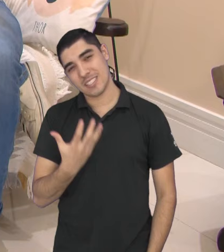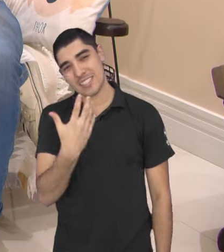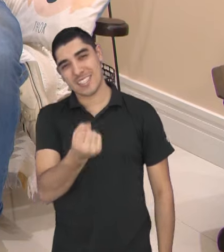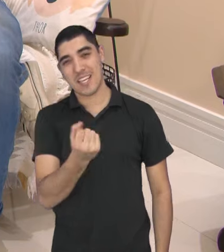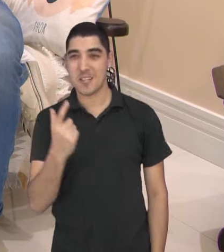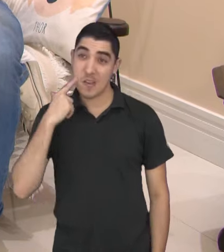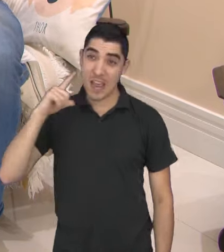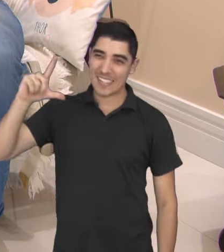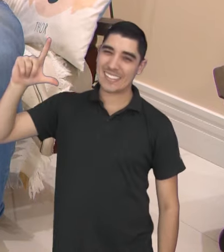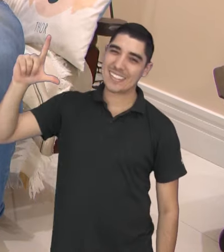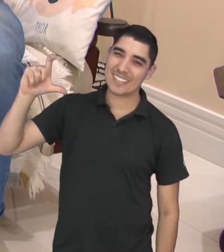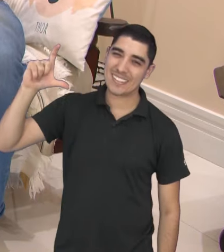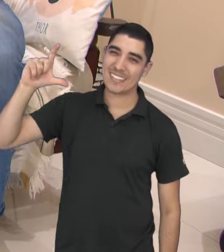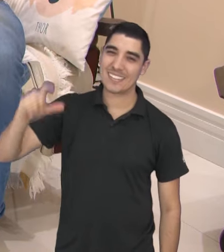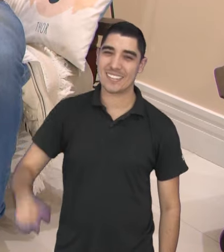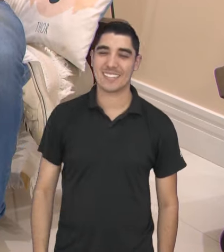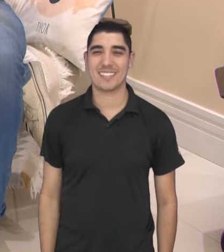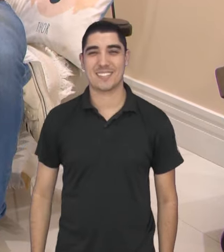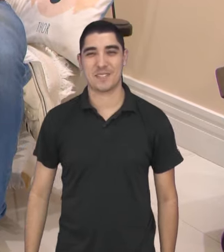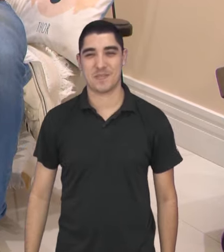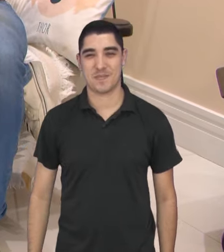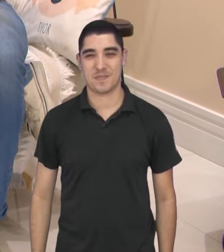todo mundo.